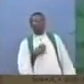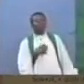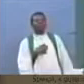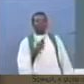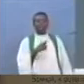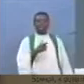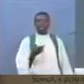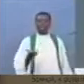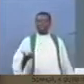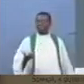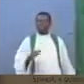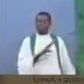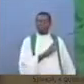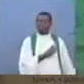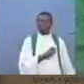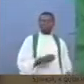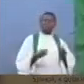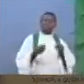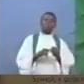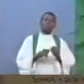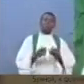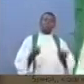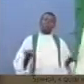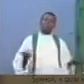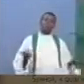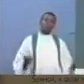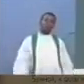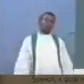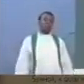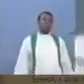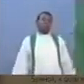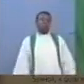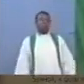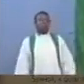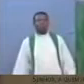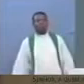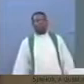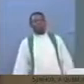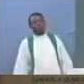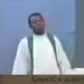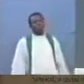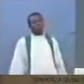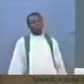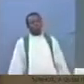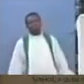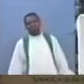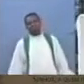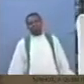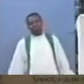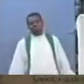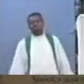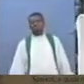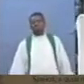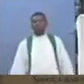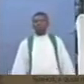eu vejo no nosso orfanato em São Paulo, ou mesmo lá em Betânia com as crianças, quando vêm da rua, elas